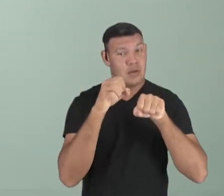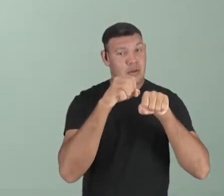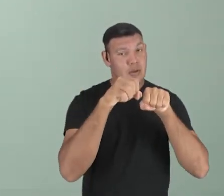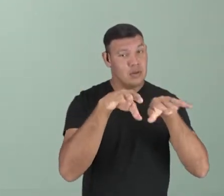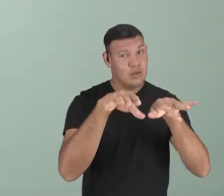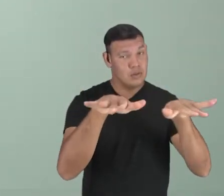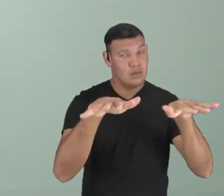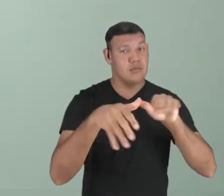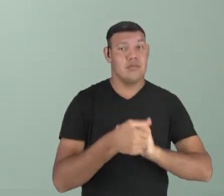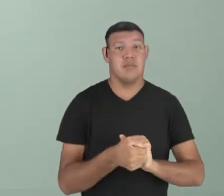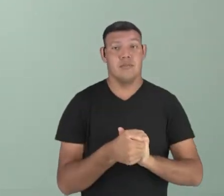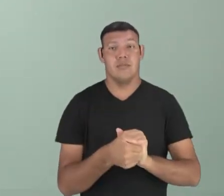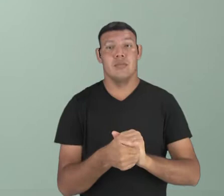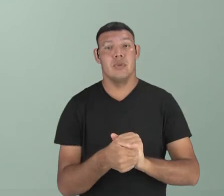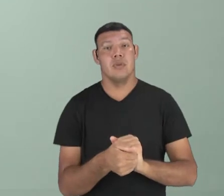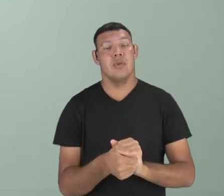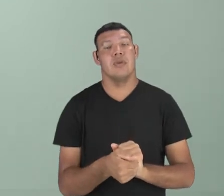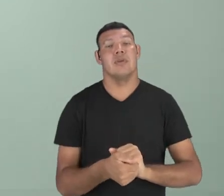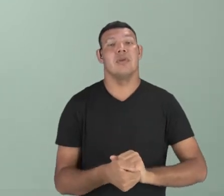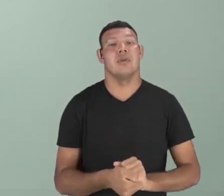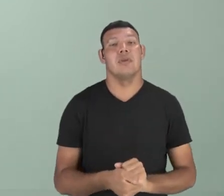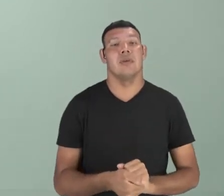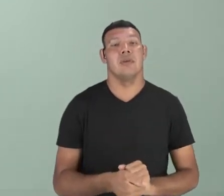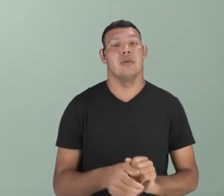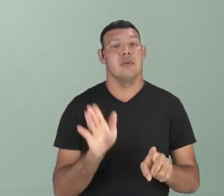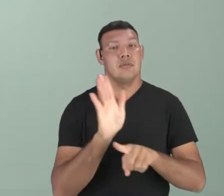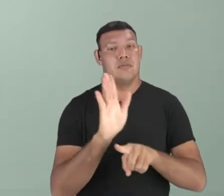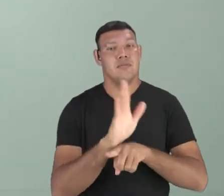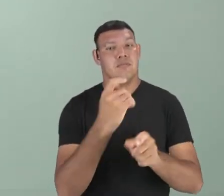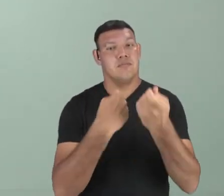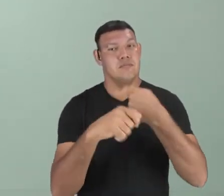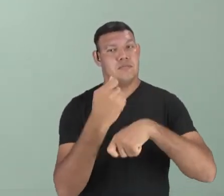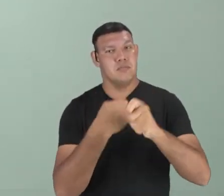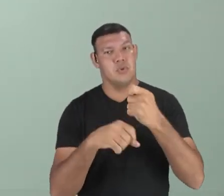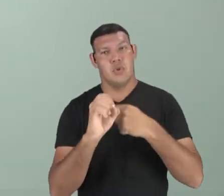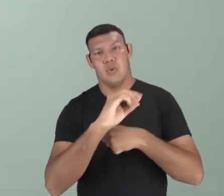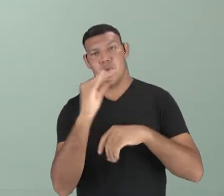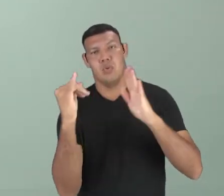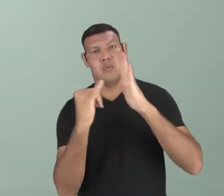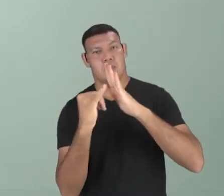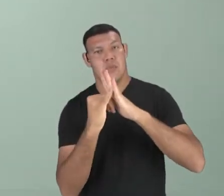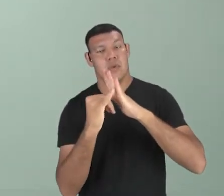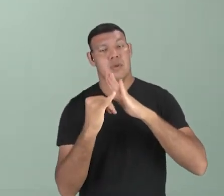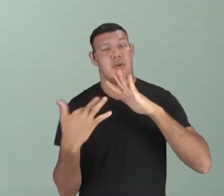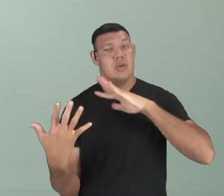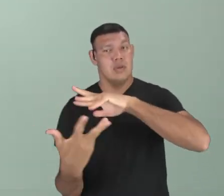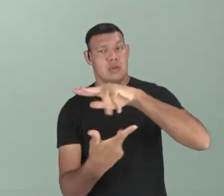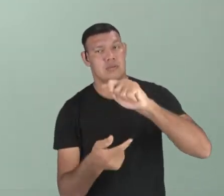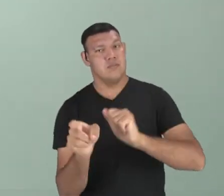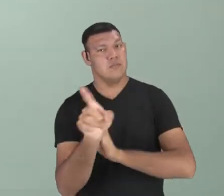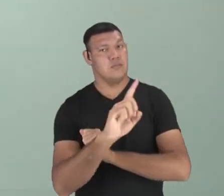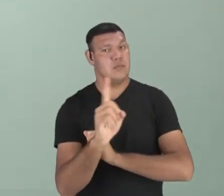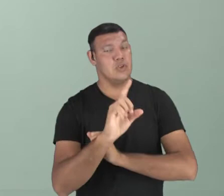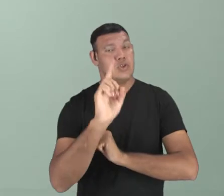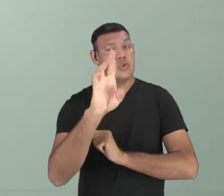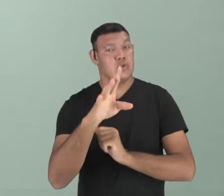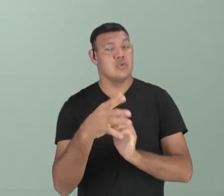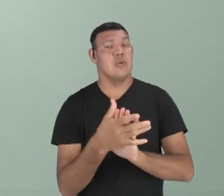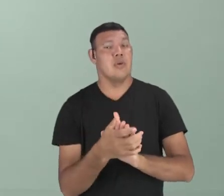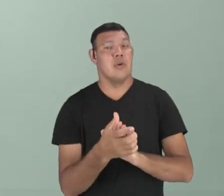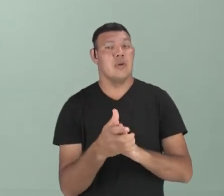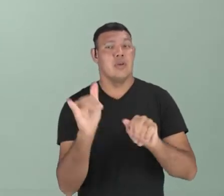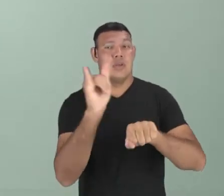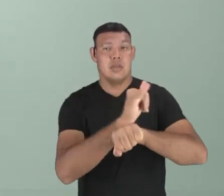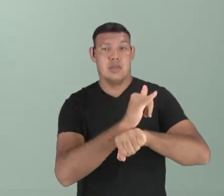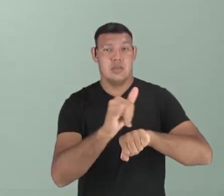bloco econômico ou uma instituição internacional, mas um mecanismo